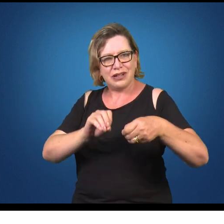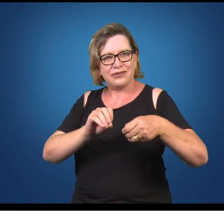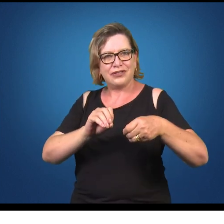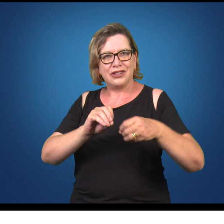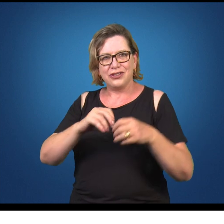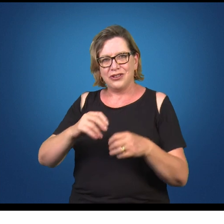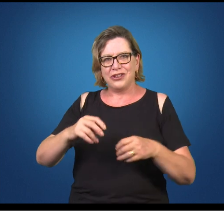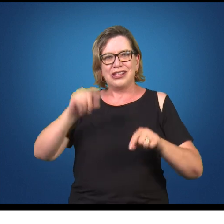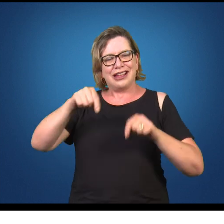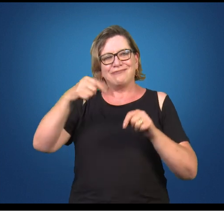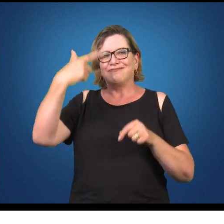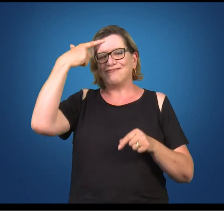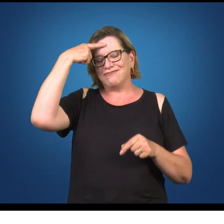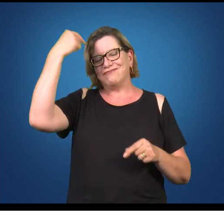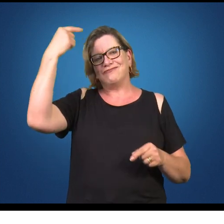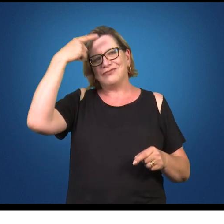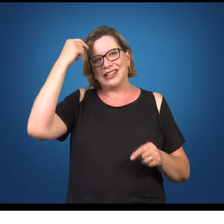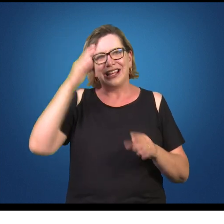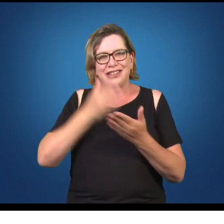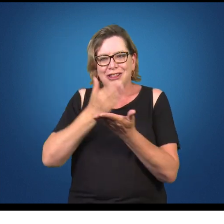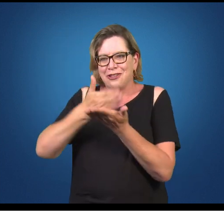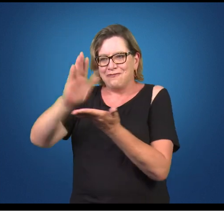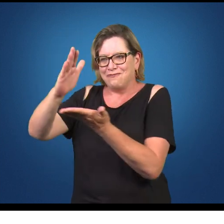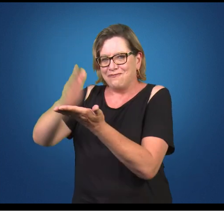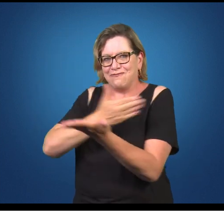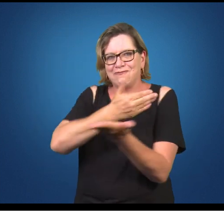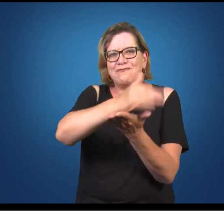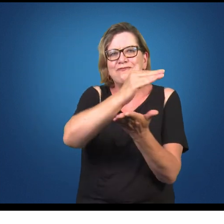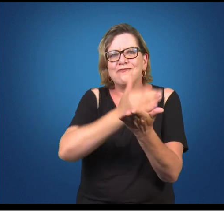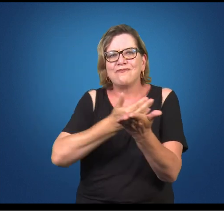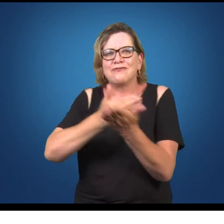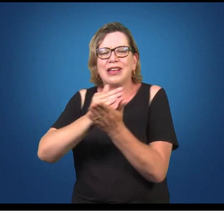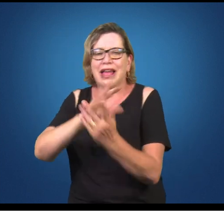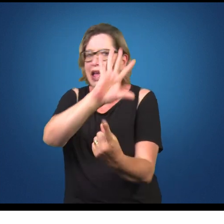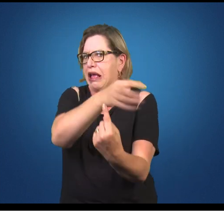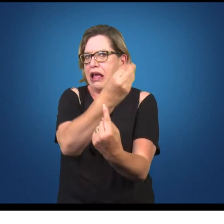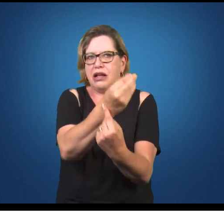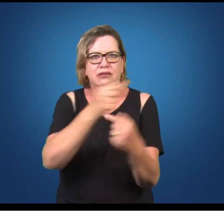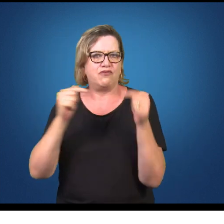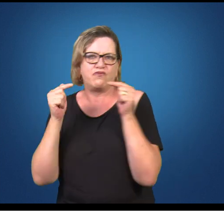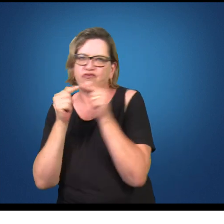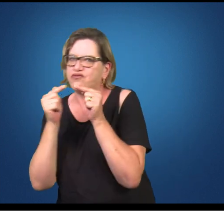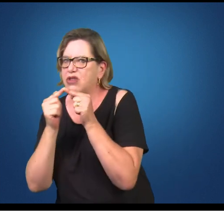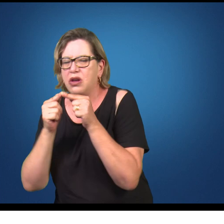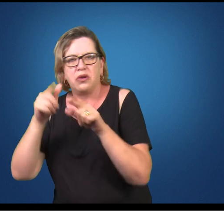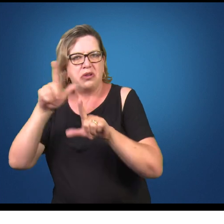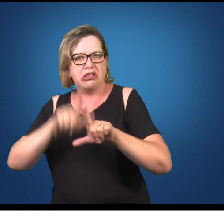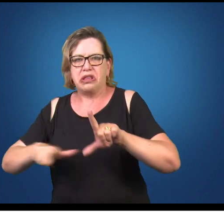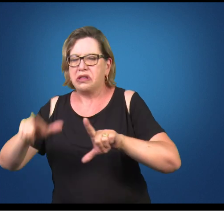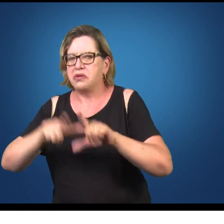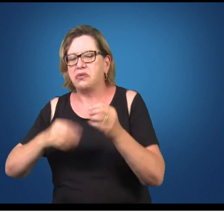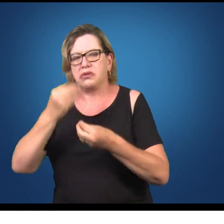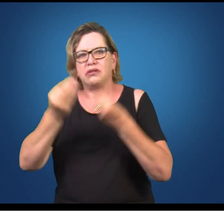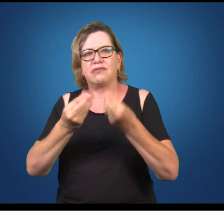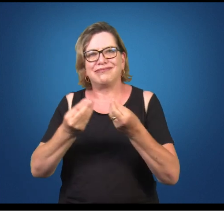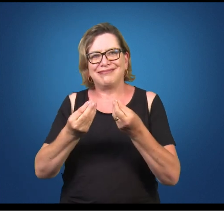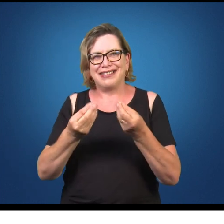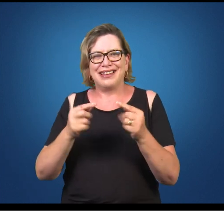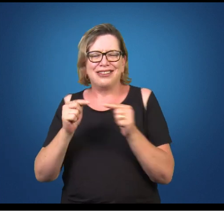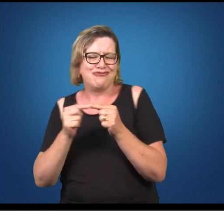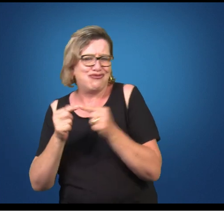do ensino superior mesmo, né? Que geralmente é fragmentado e Sim. quem é de arte não aborda literatura, quem é da literatura geralmente